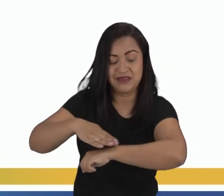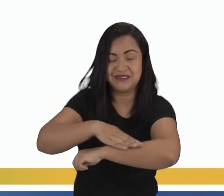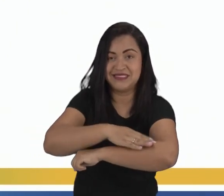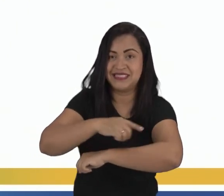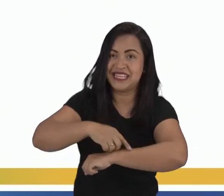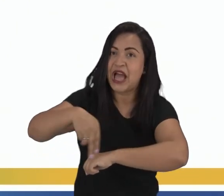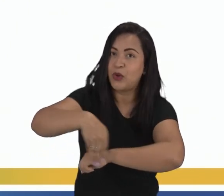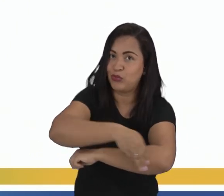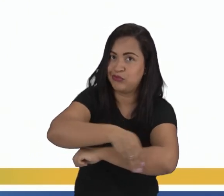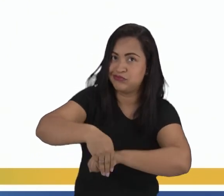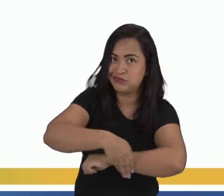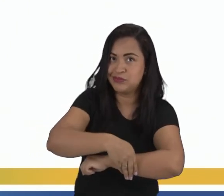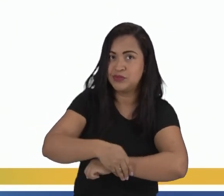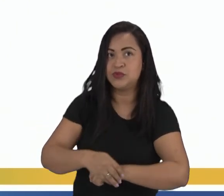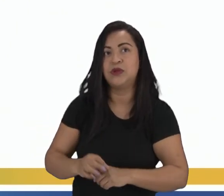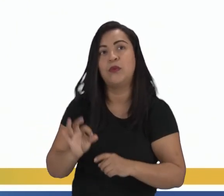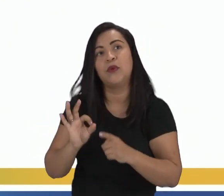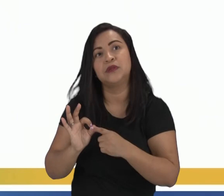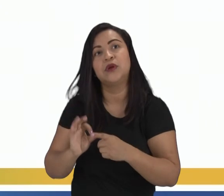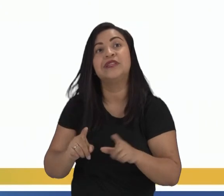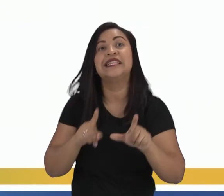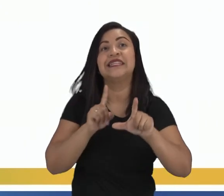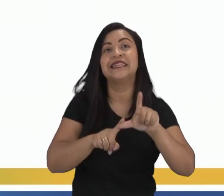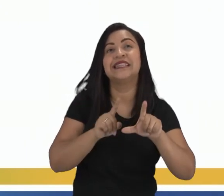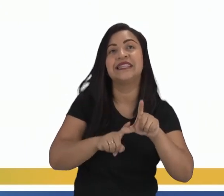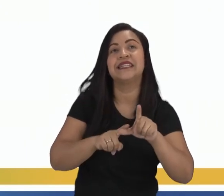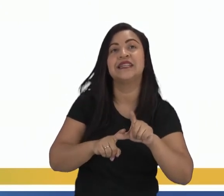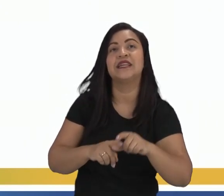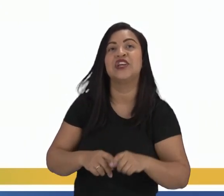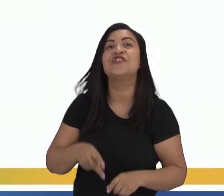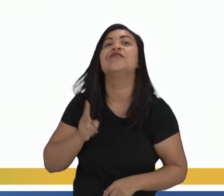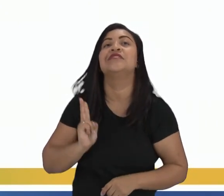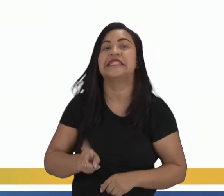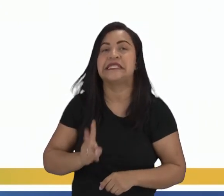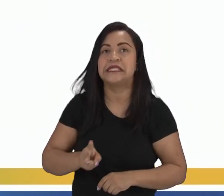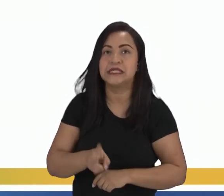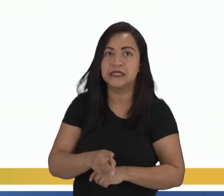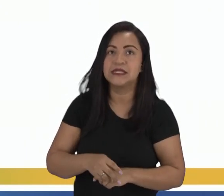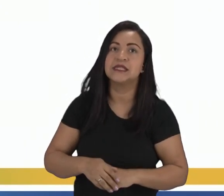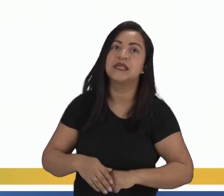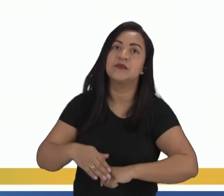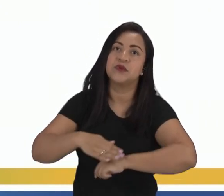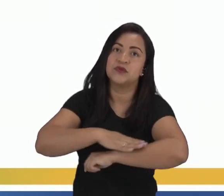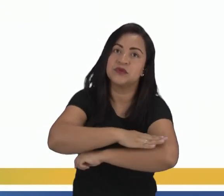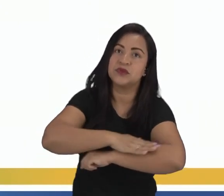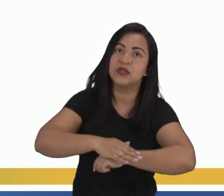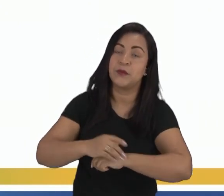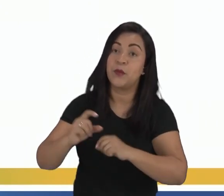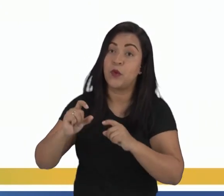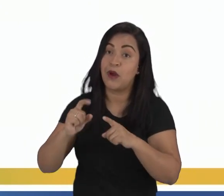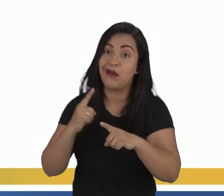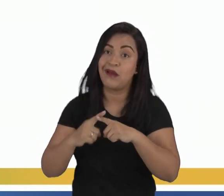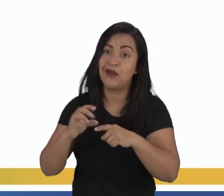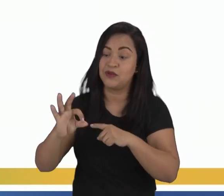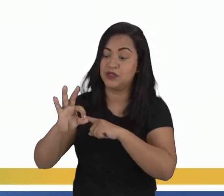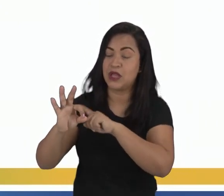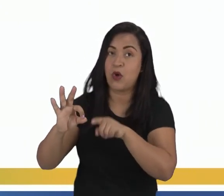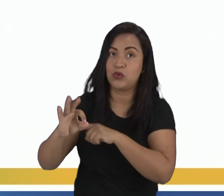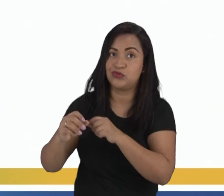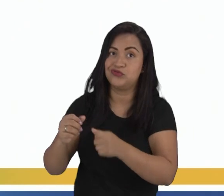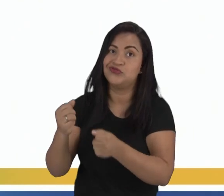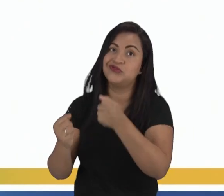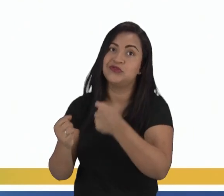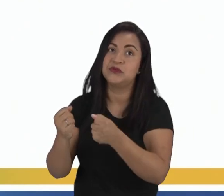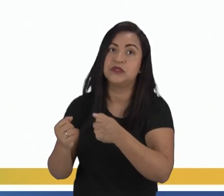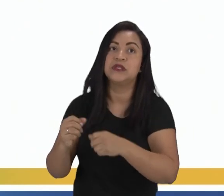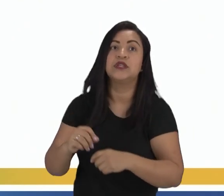D. Dinâmico na superfície rugosa devido à roda. E letra E. Dinâmico na roda devido à